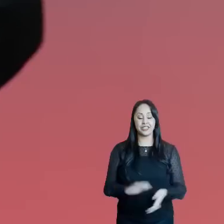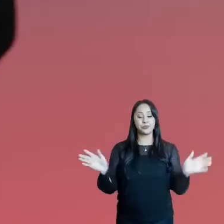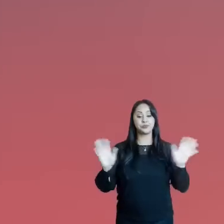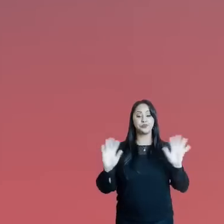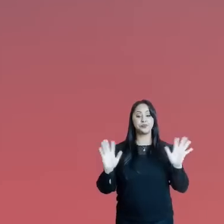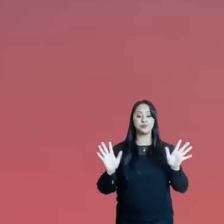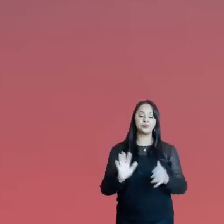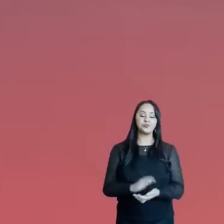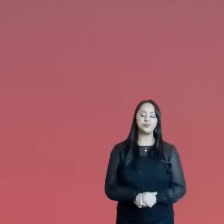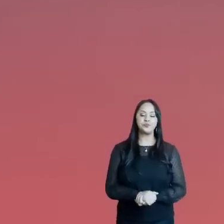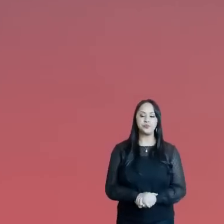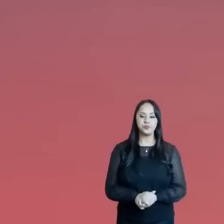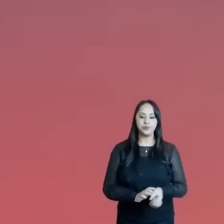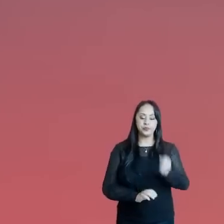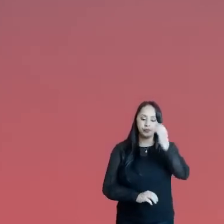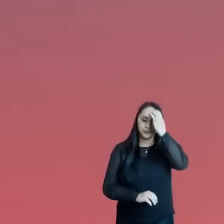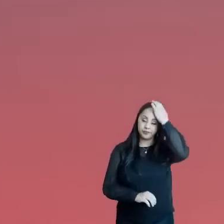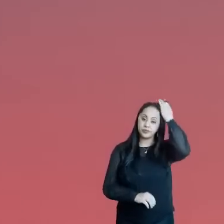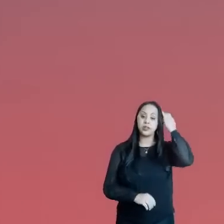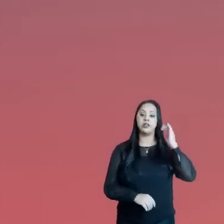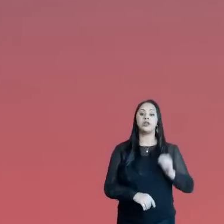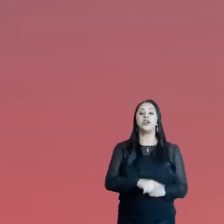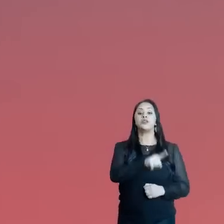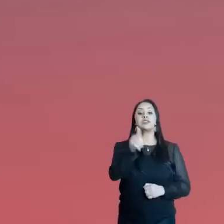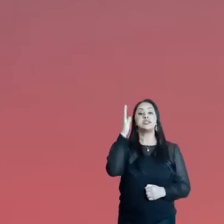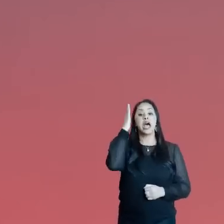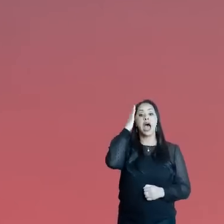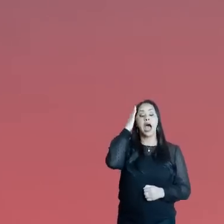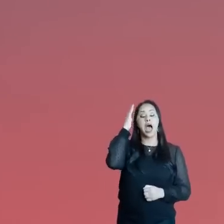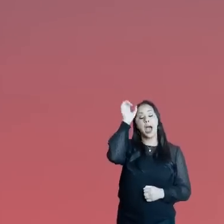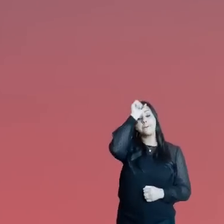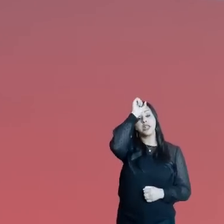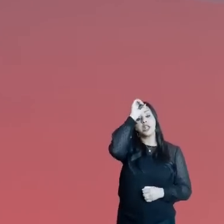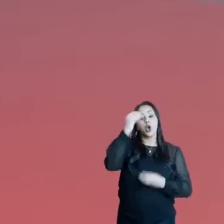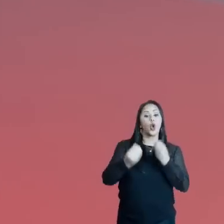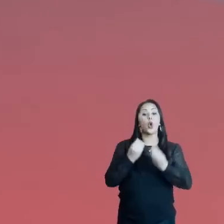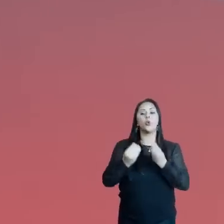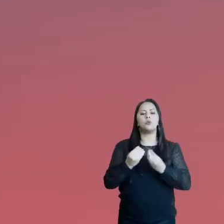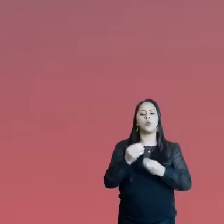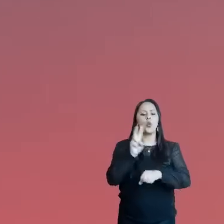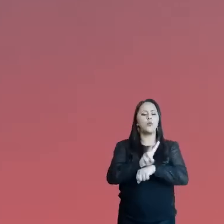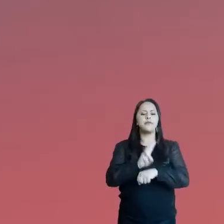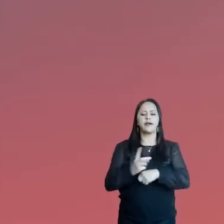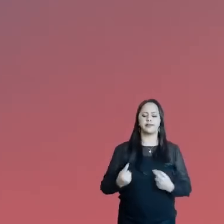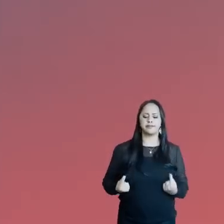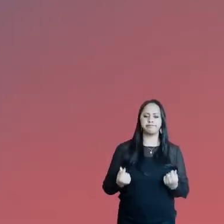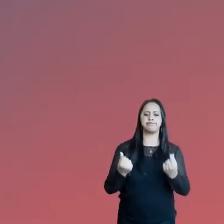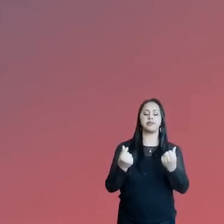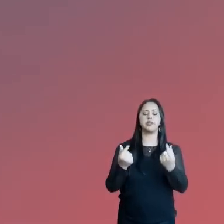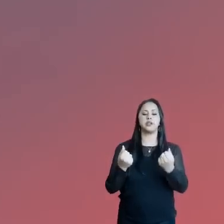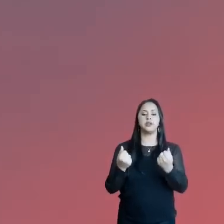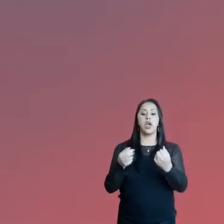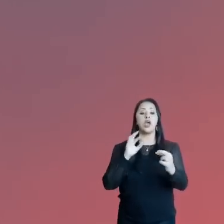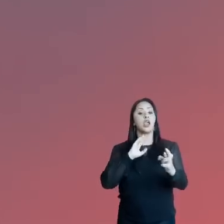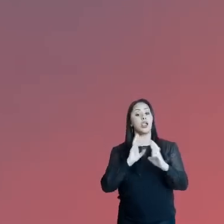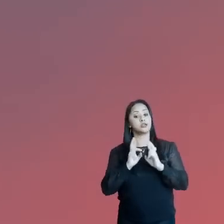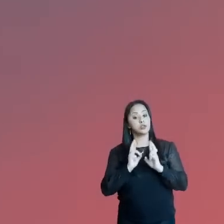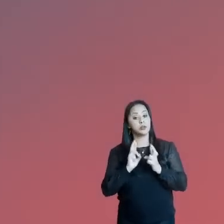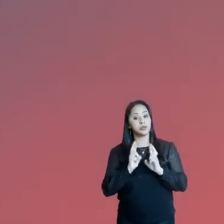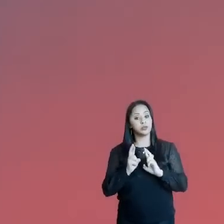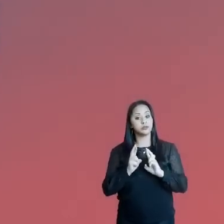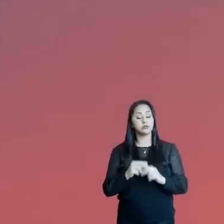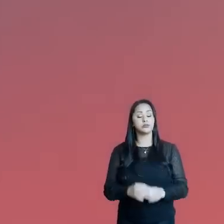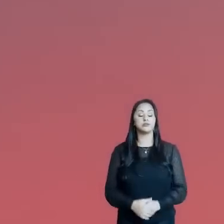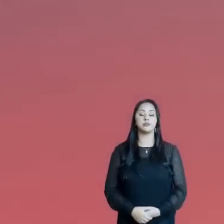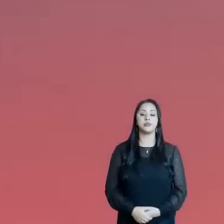Gente, ó... Eu quero que vocês aprendam a dominar as finanças. Eu quero que vocês aprendam a dominar os relacionamentos.